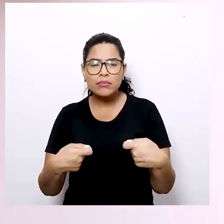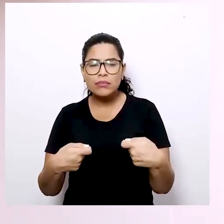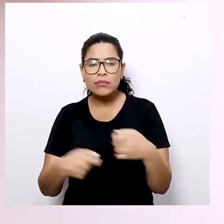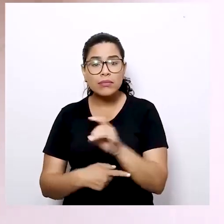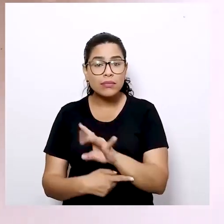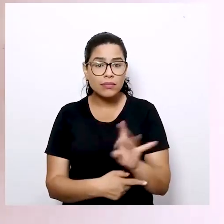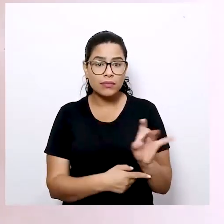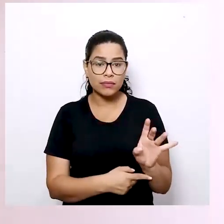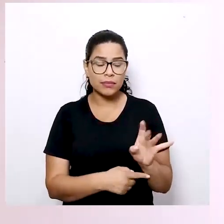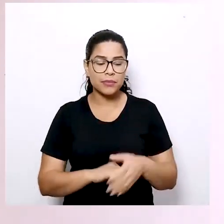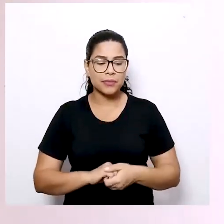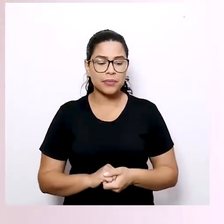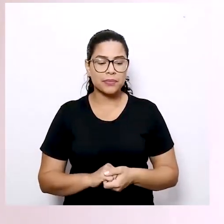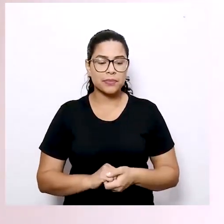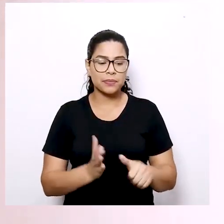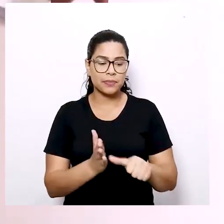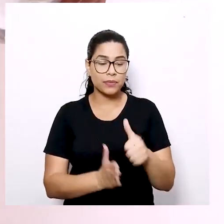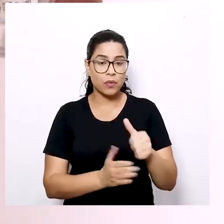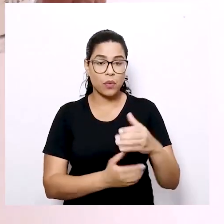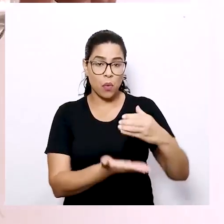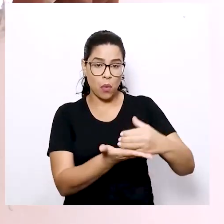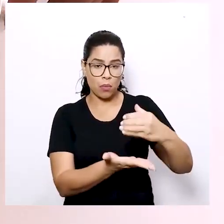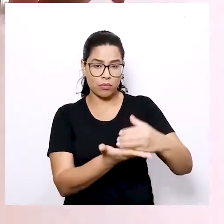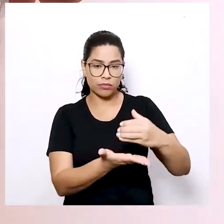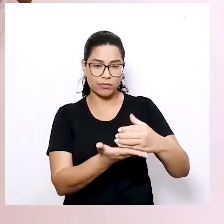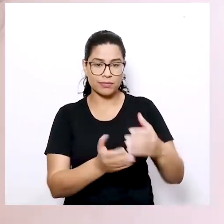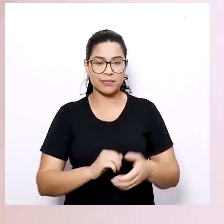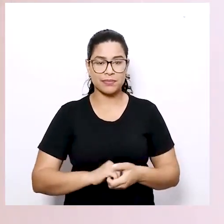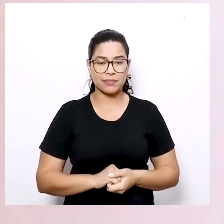O primeiro, então, este copo aqui,